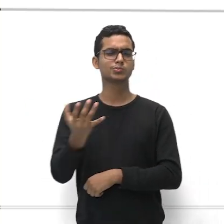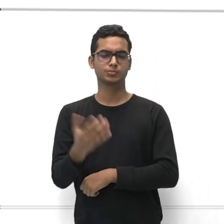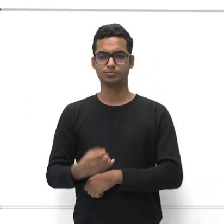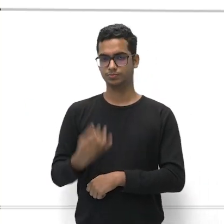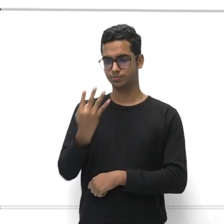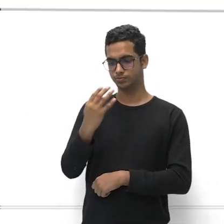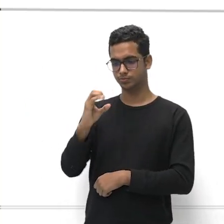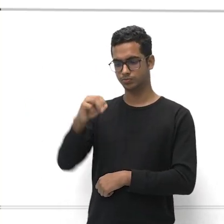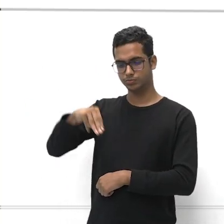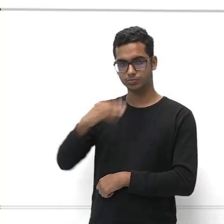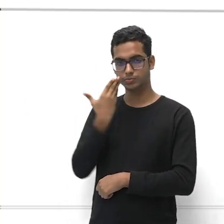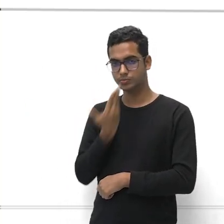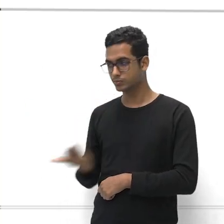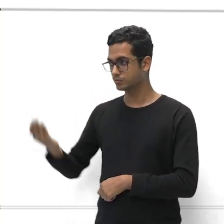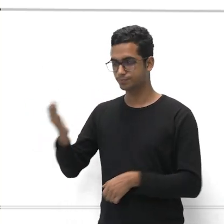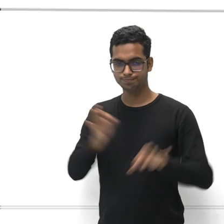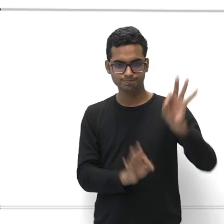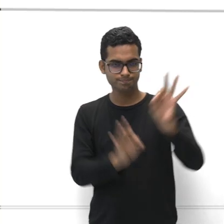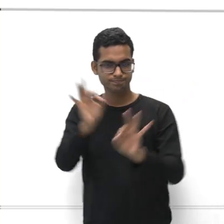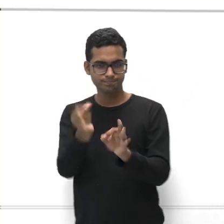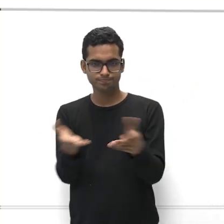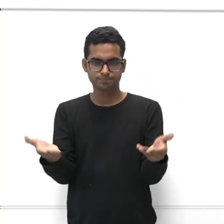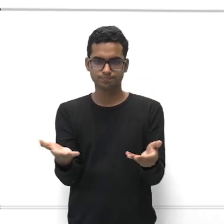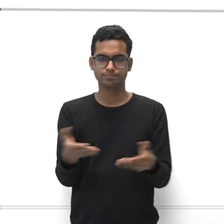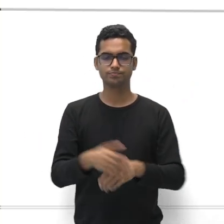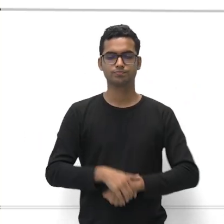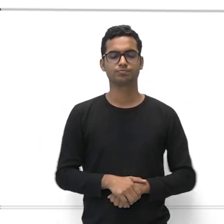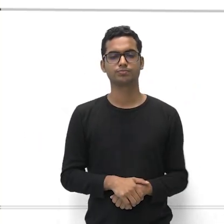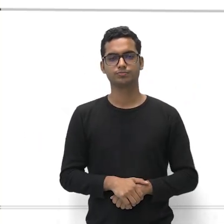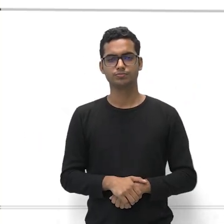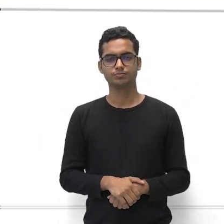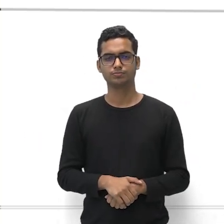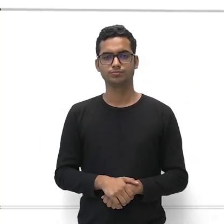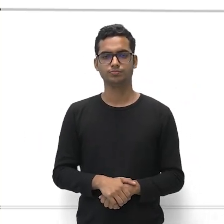compasso, nós podemos determinar, a gente vai aferir aqui,